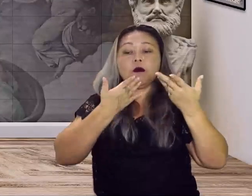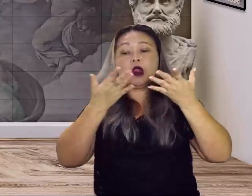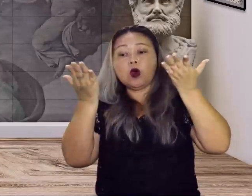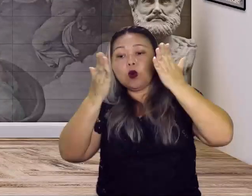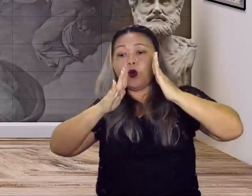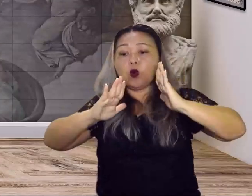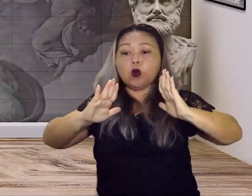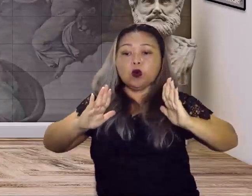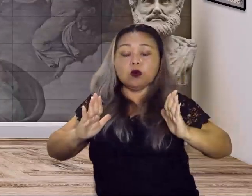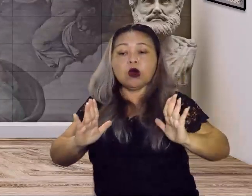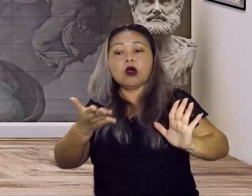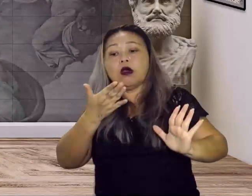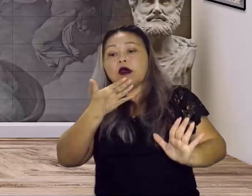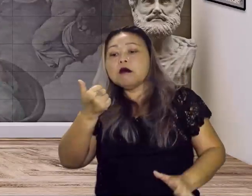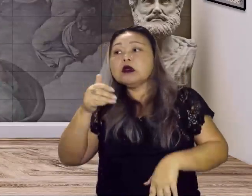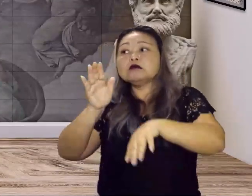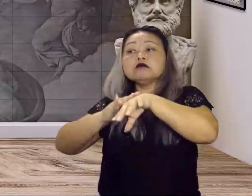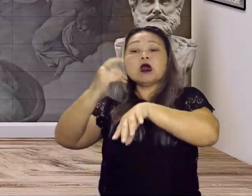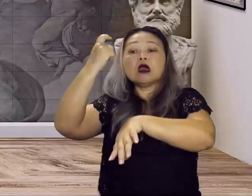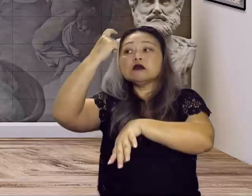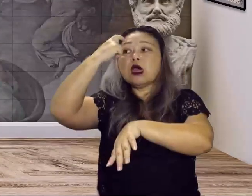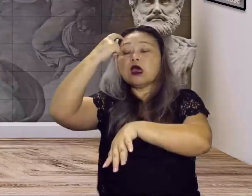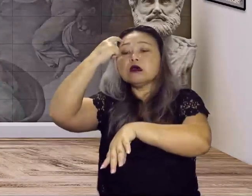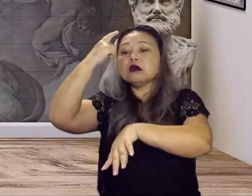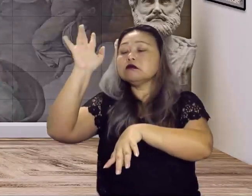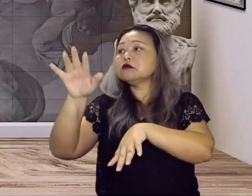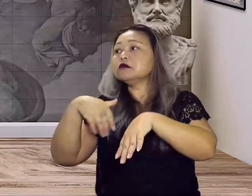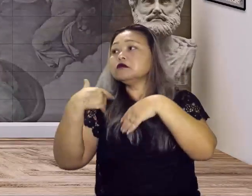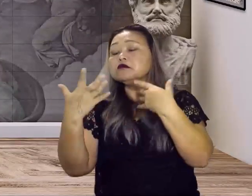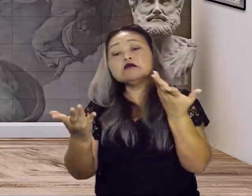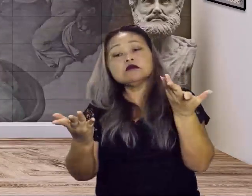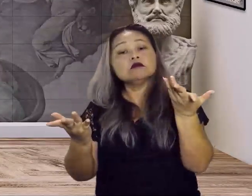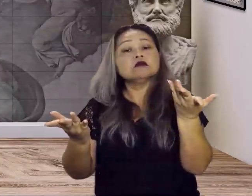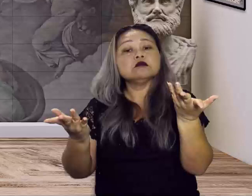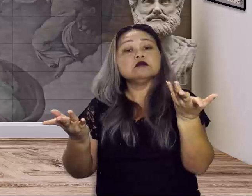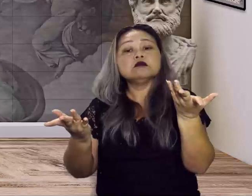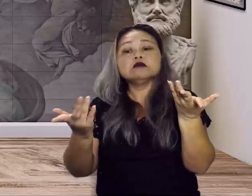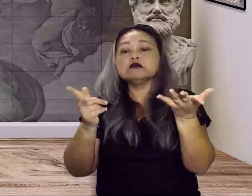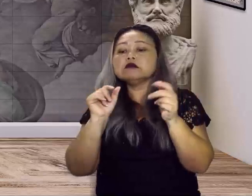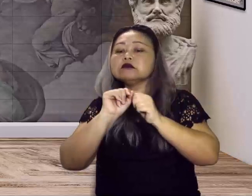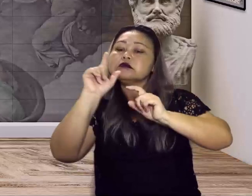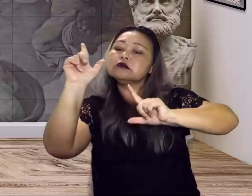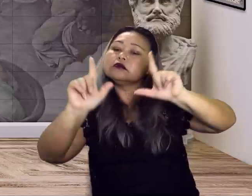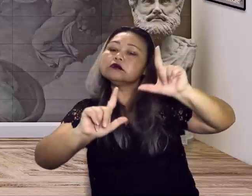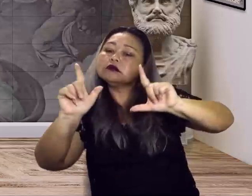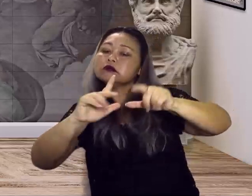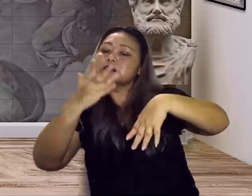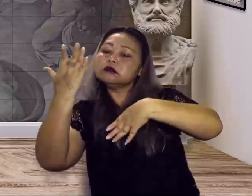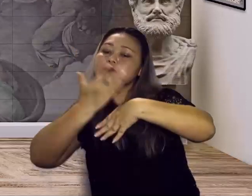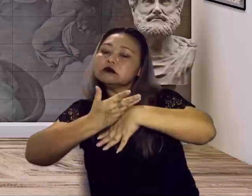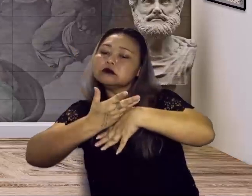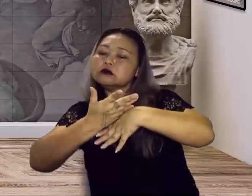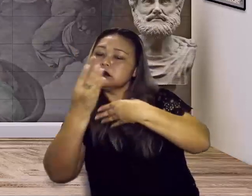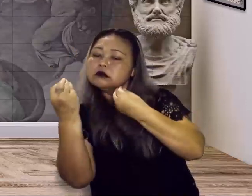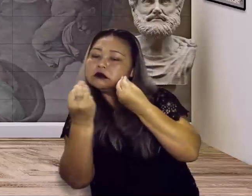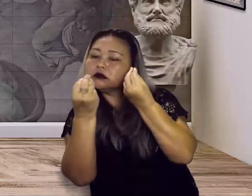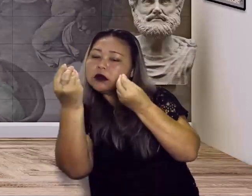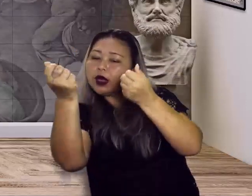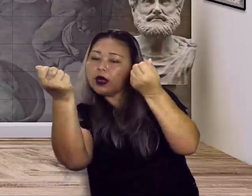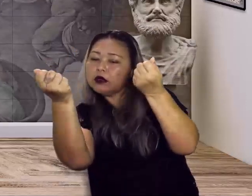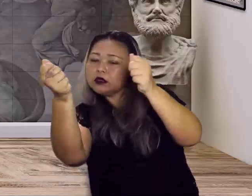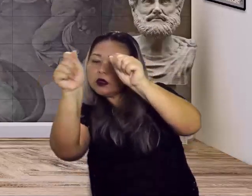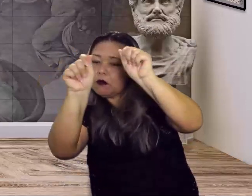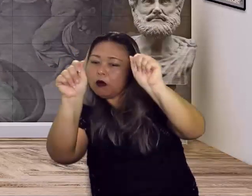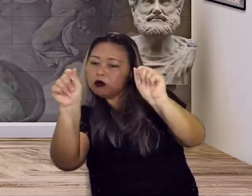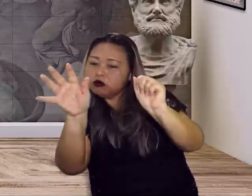corpo, a melhor ideia. Então eles vão colocando ali nas telejornais e novelas, moldando a